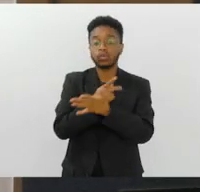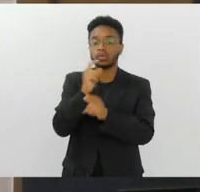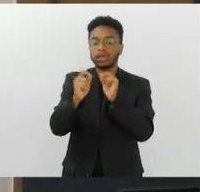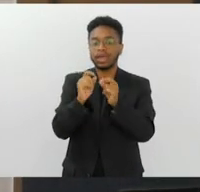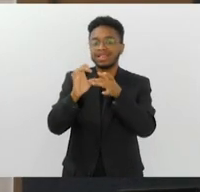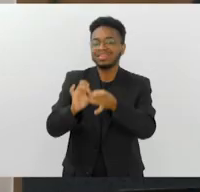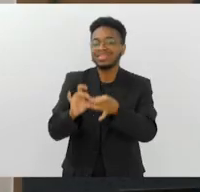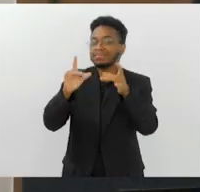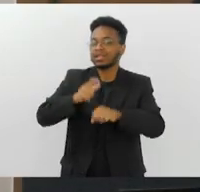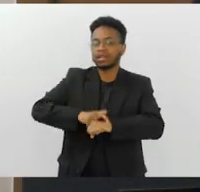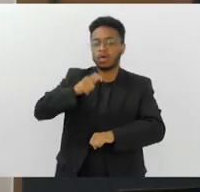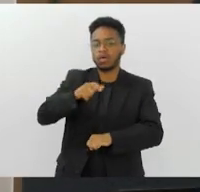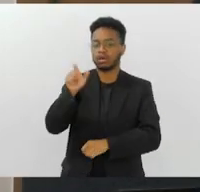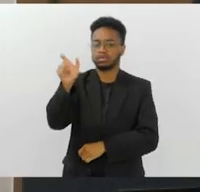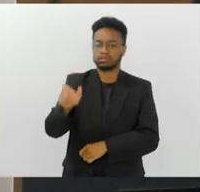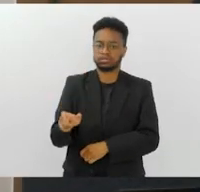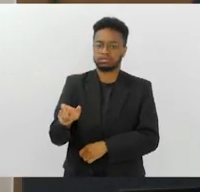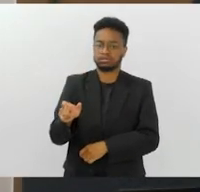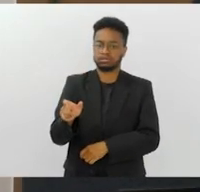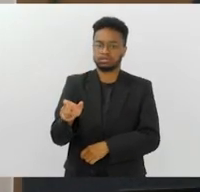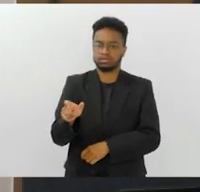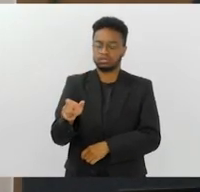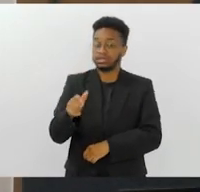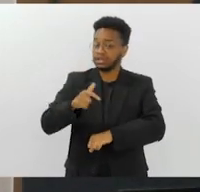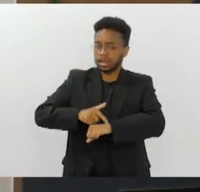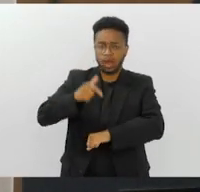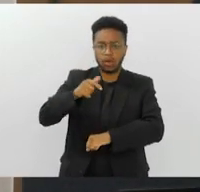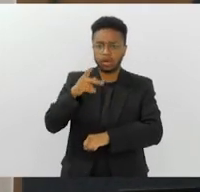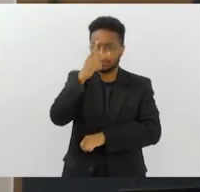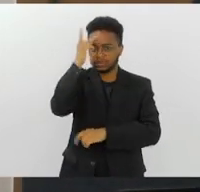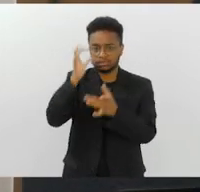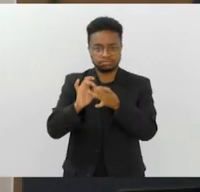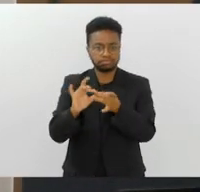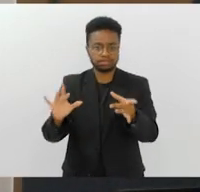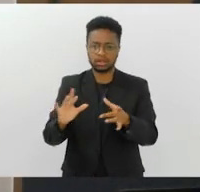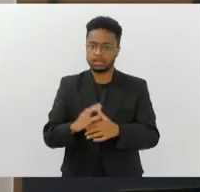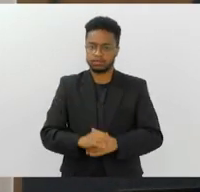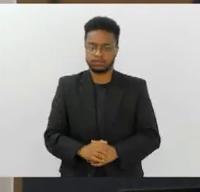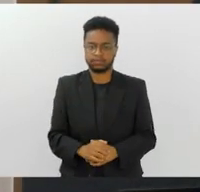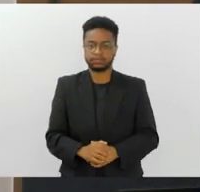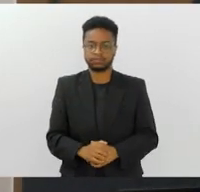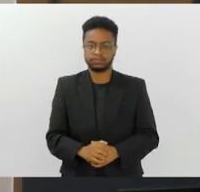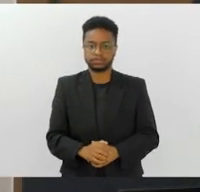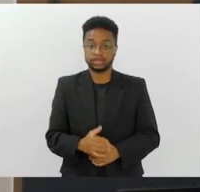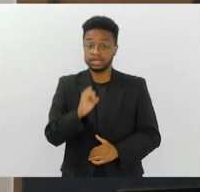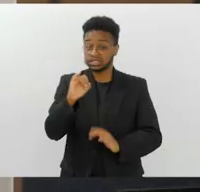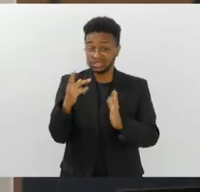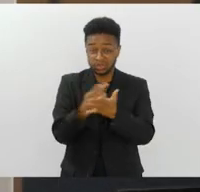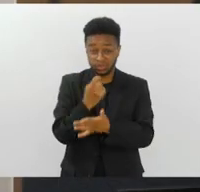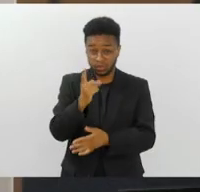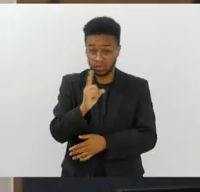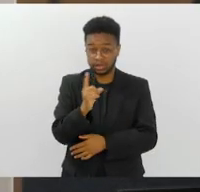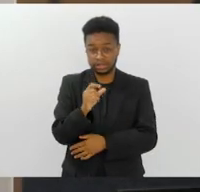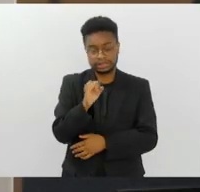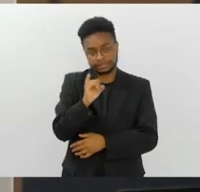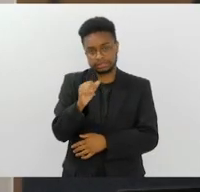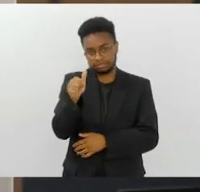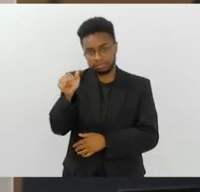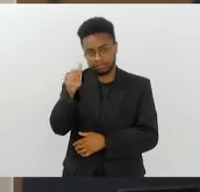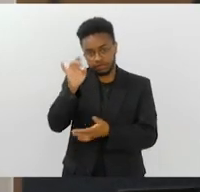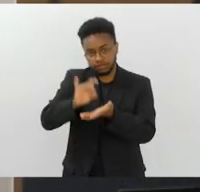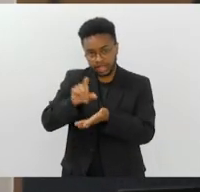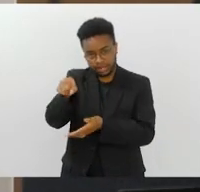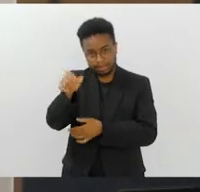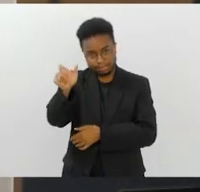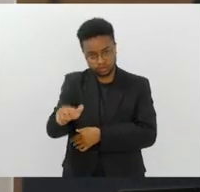liberação imediata a pessoa é imediatamente liberada se não for se for a pessoa ela é